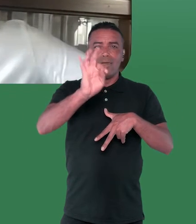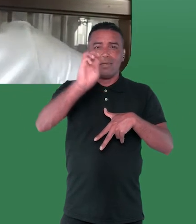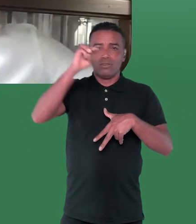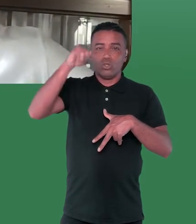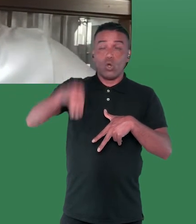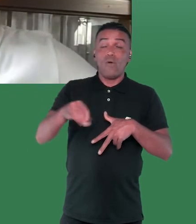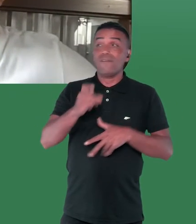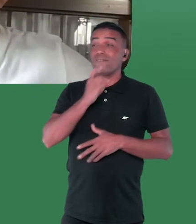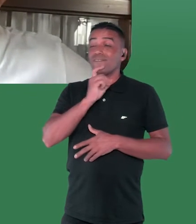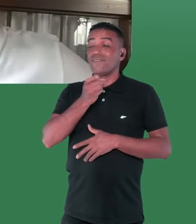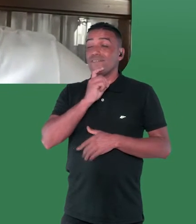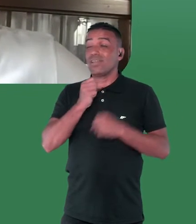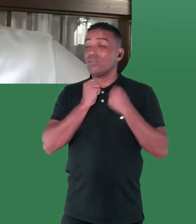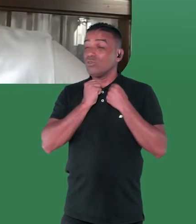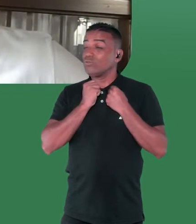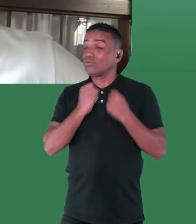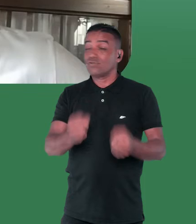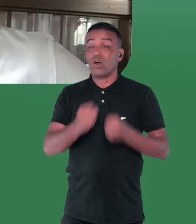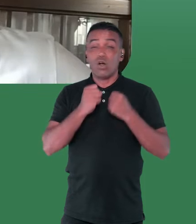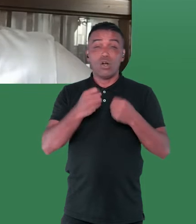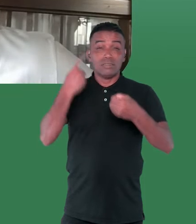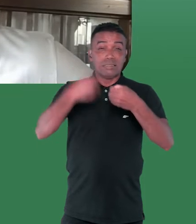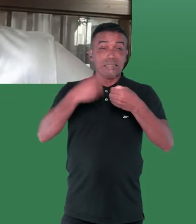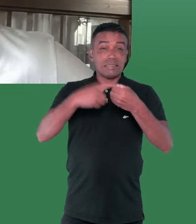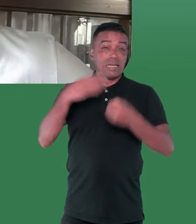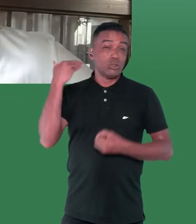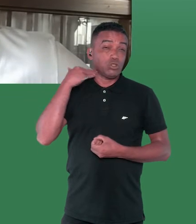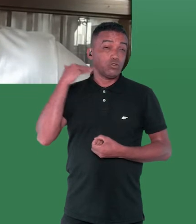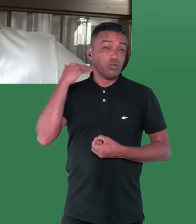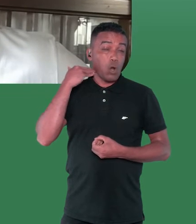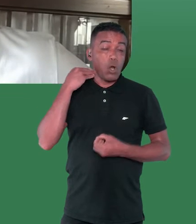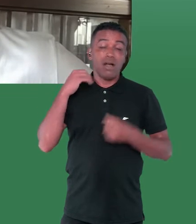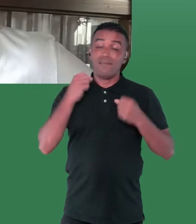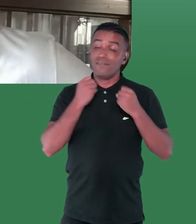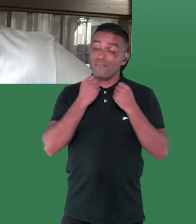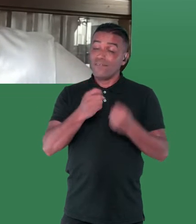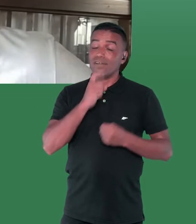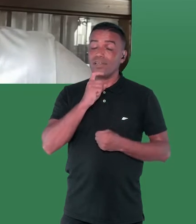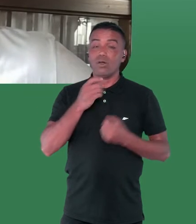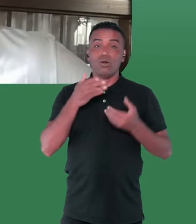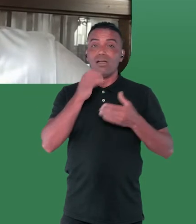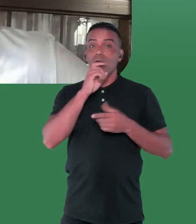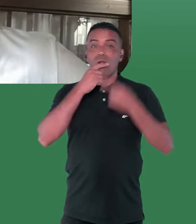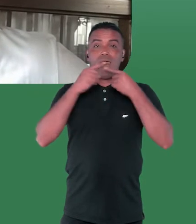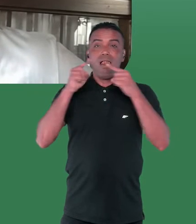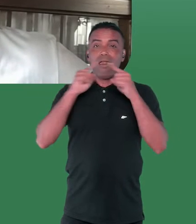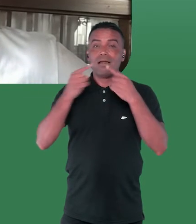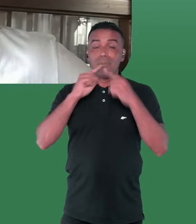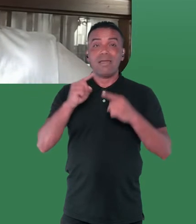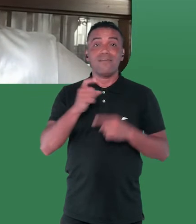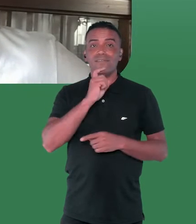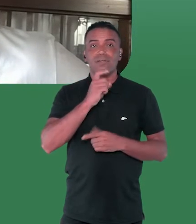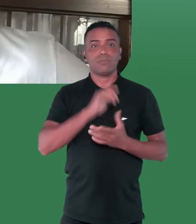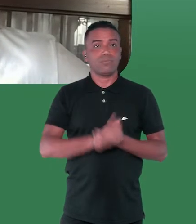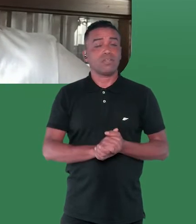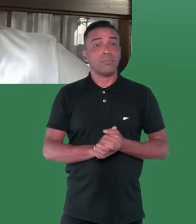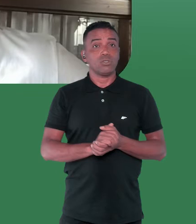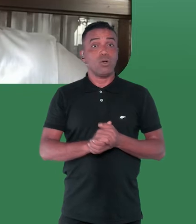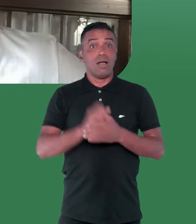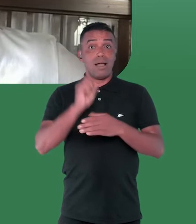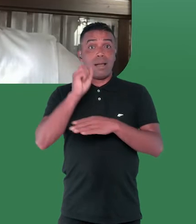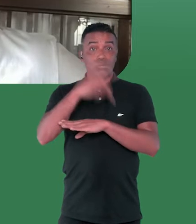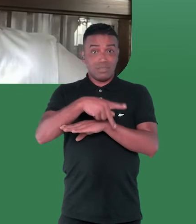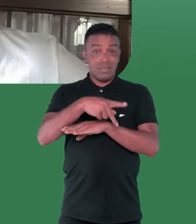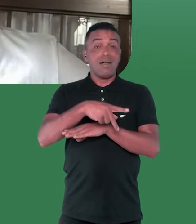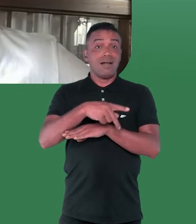frio infernal, o bairro é muito frio, Juiz de Fora é frio. E eu reclamei, na primeira noite que cheguei. Um ouvinte, um aposentado da PM, saiu daqui